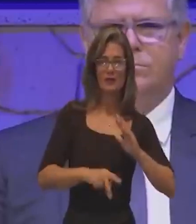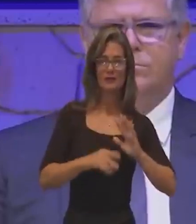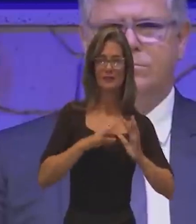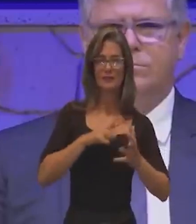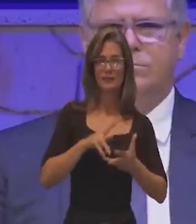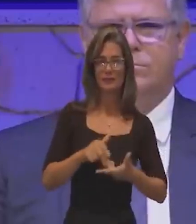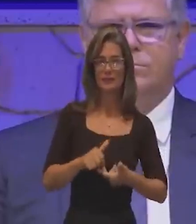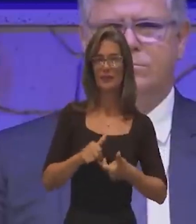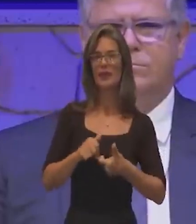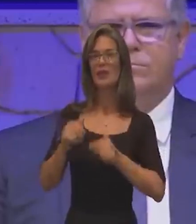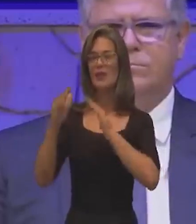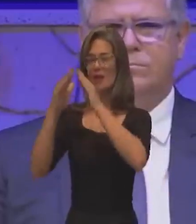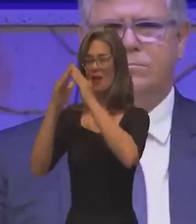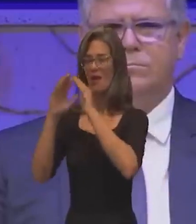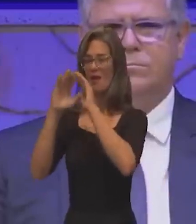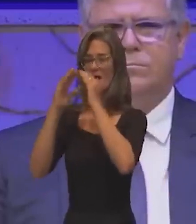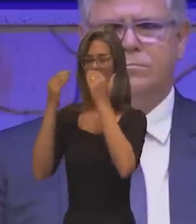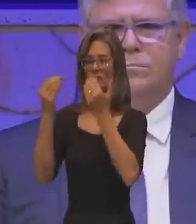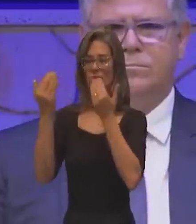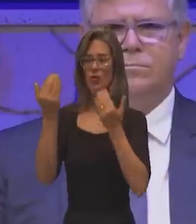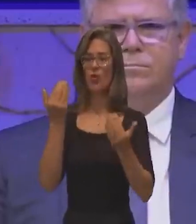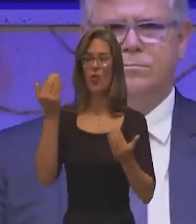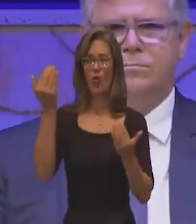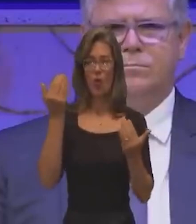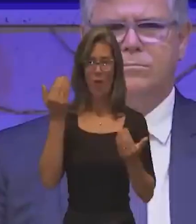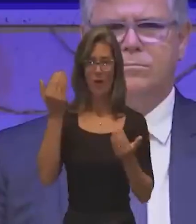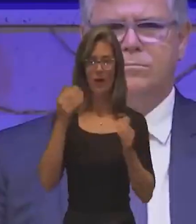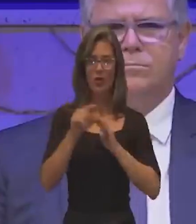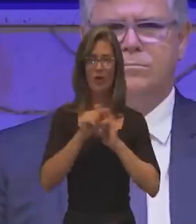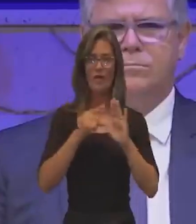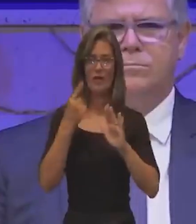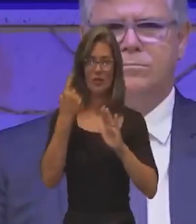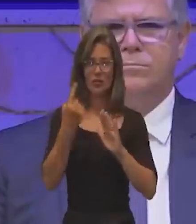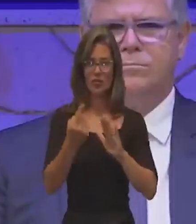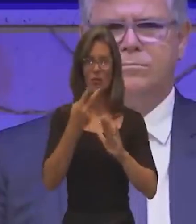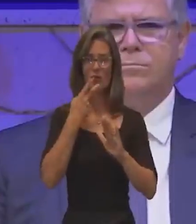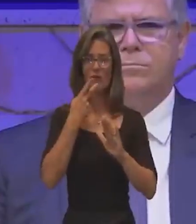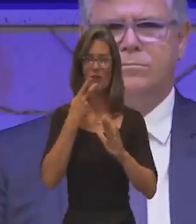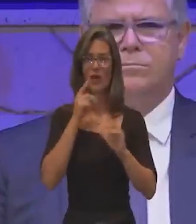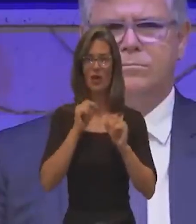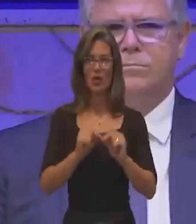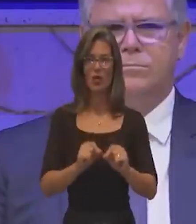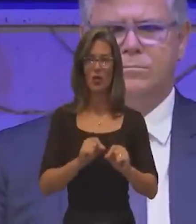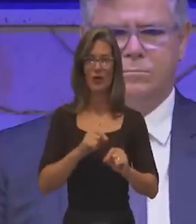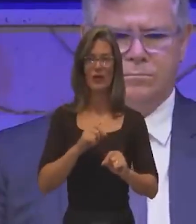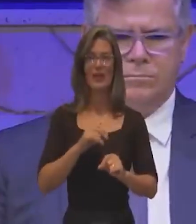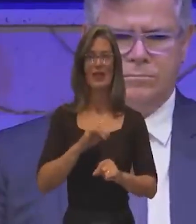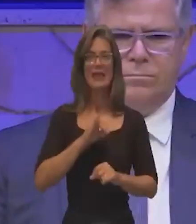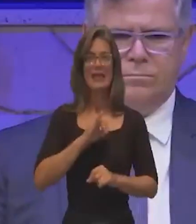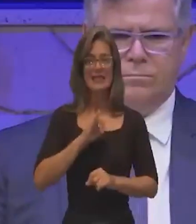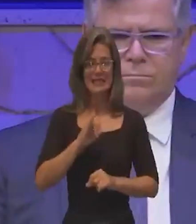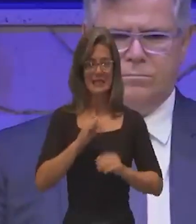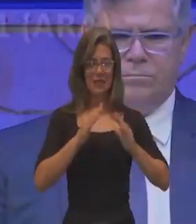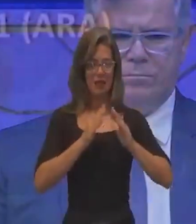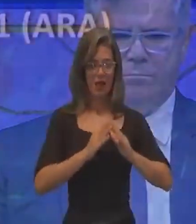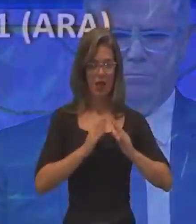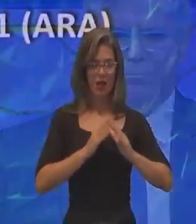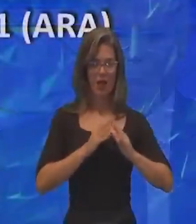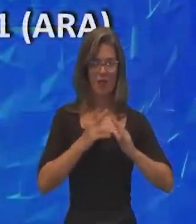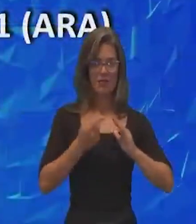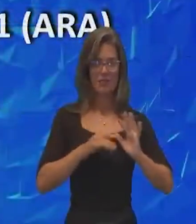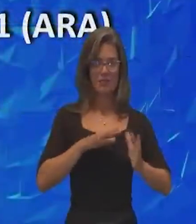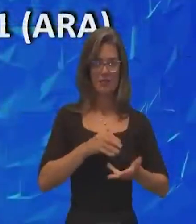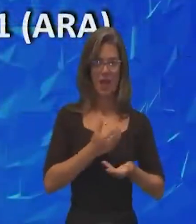da habitação celestial. E aí no verso 1 ele diz: sabemos que se a nossa casa terrestre deste tabernáculo